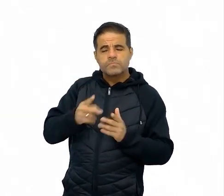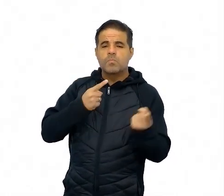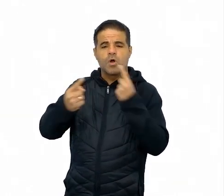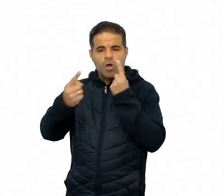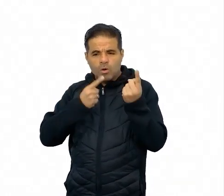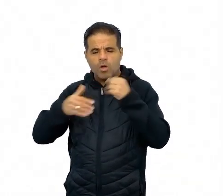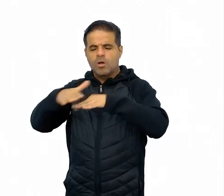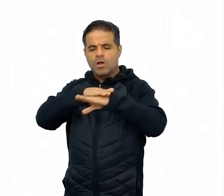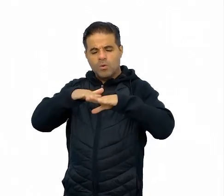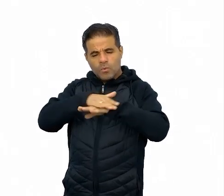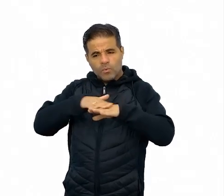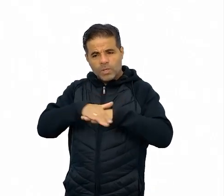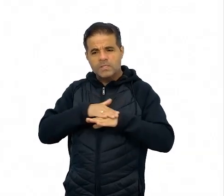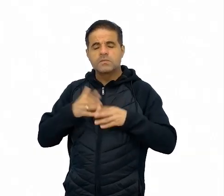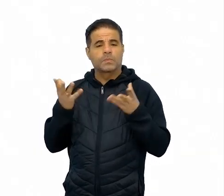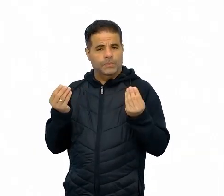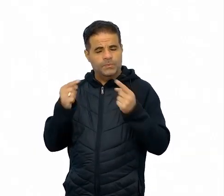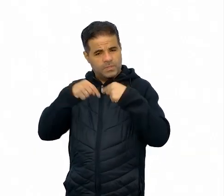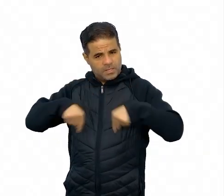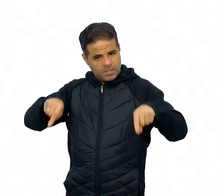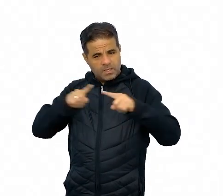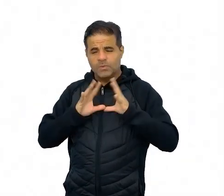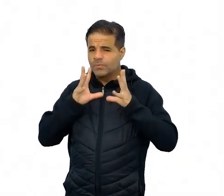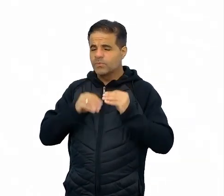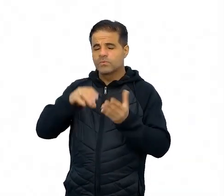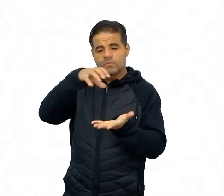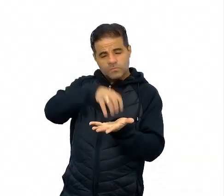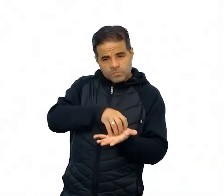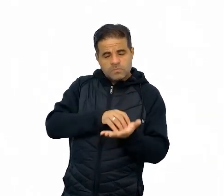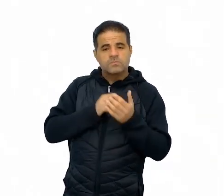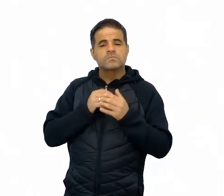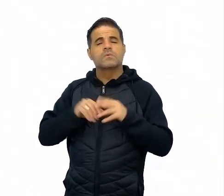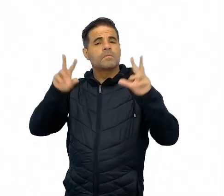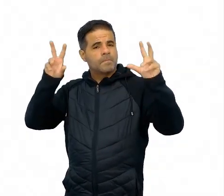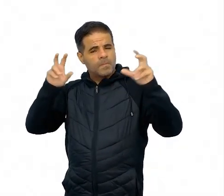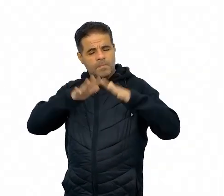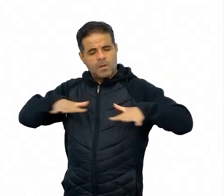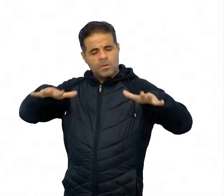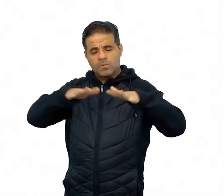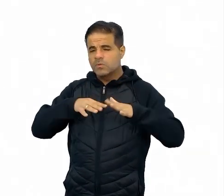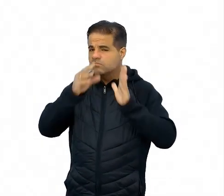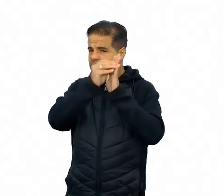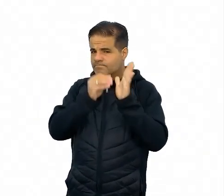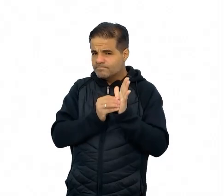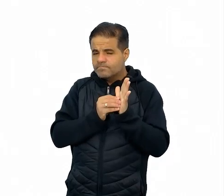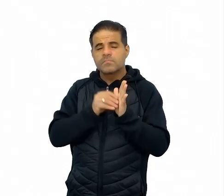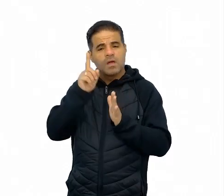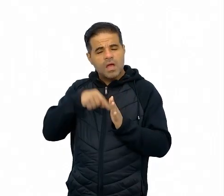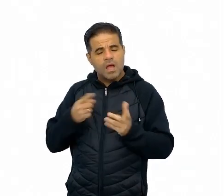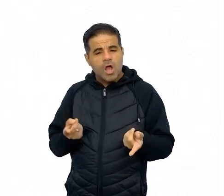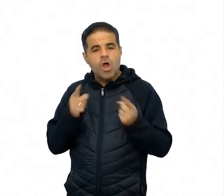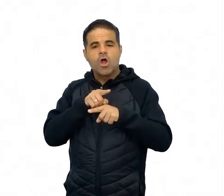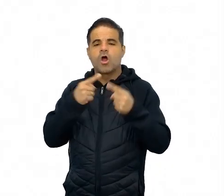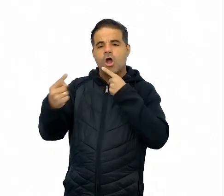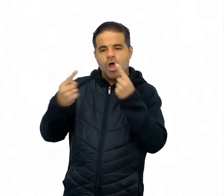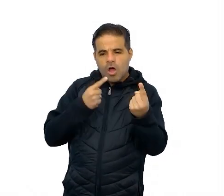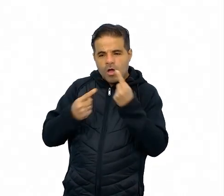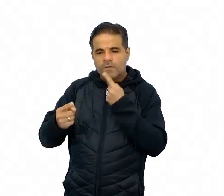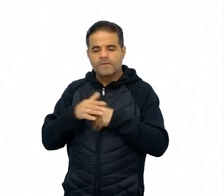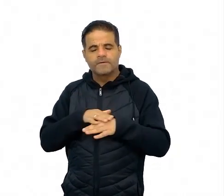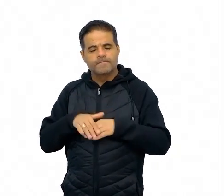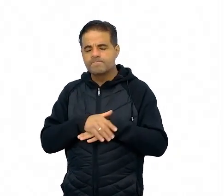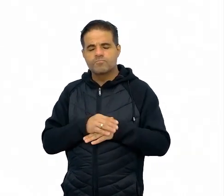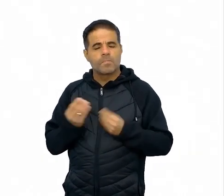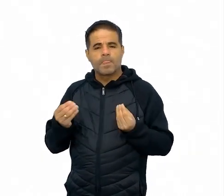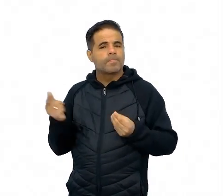conversamos bastante aqui, todas as unidades temáticas, né, em geral, elas se conversam, né? Como